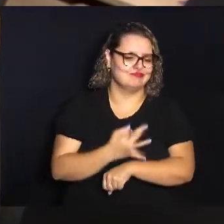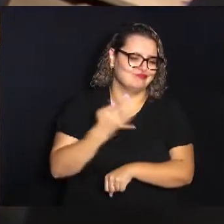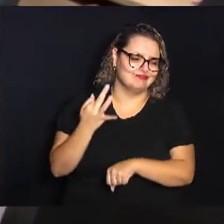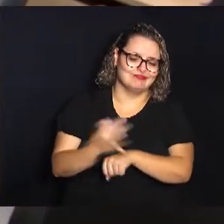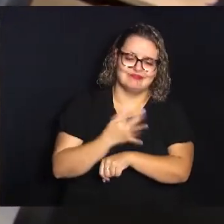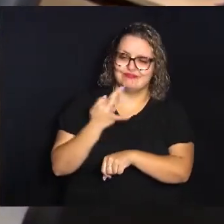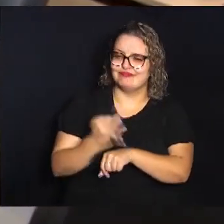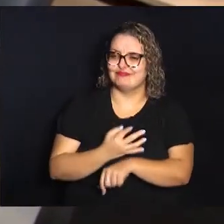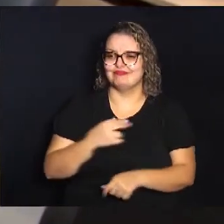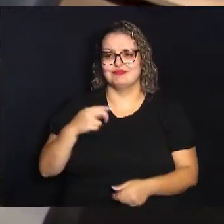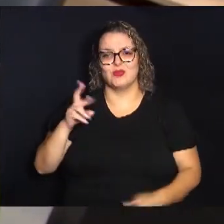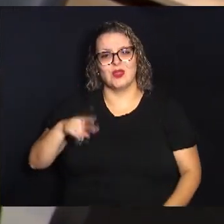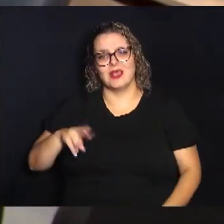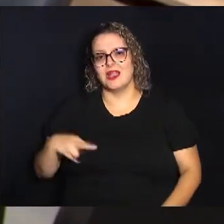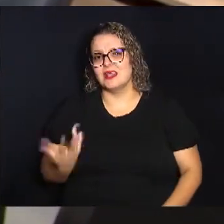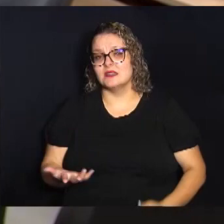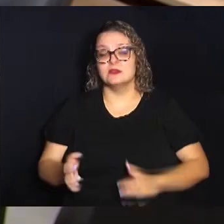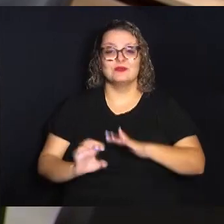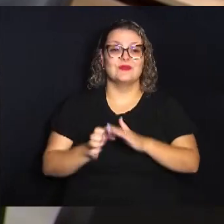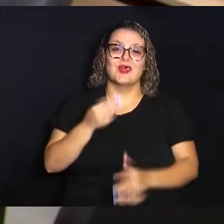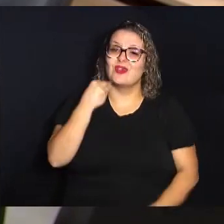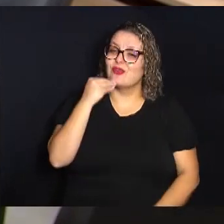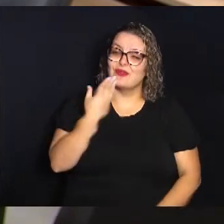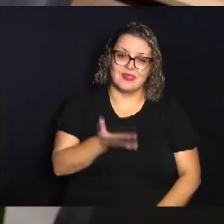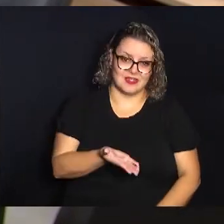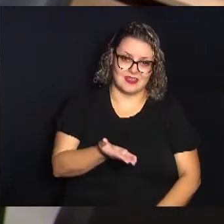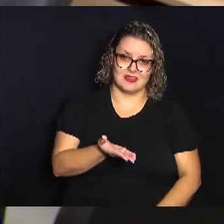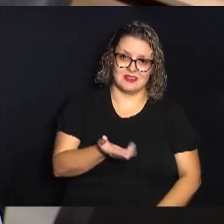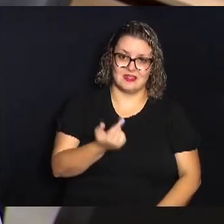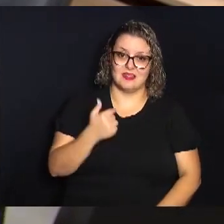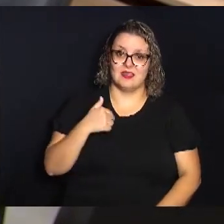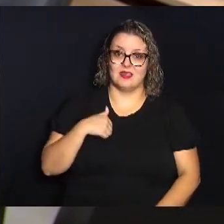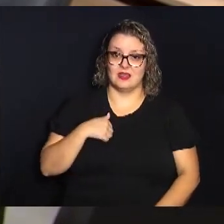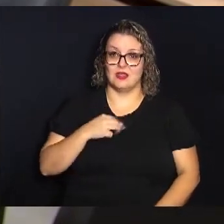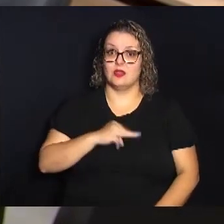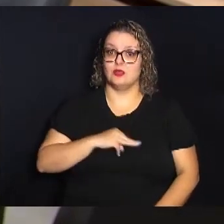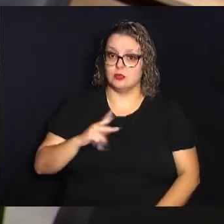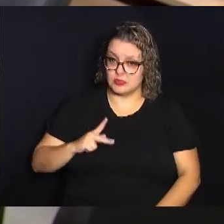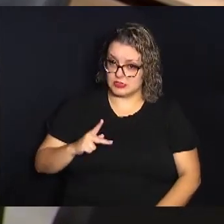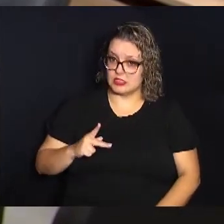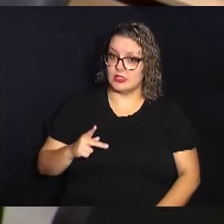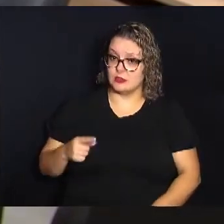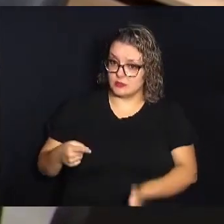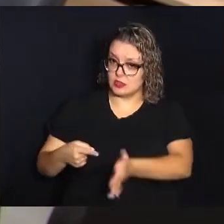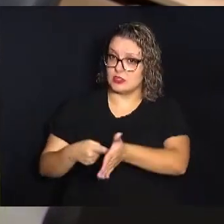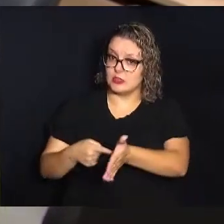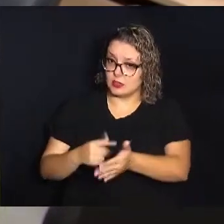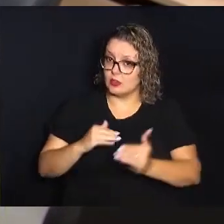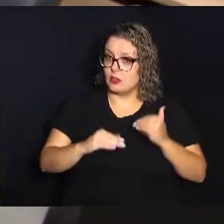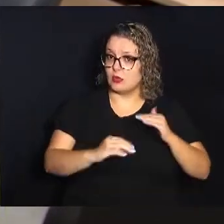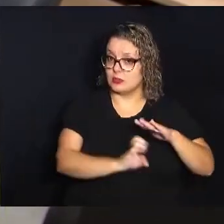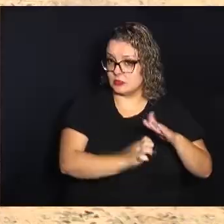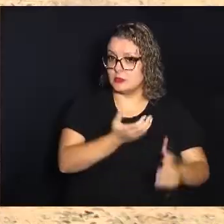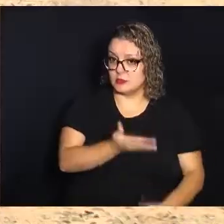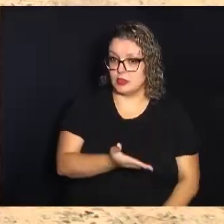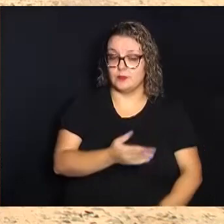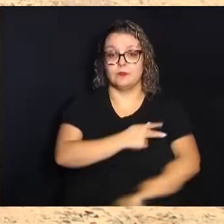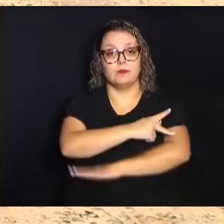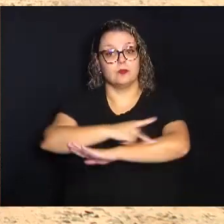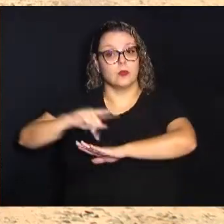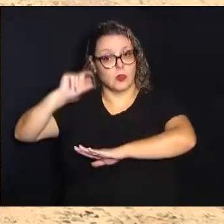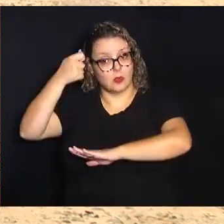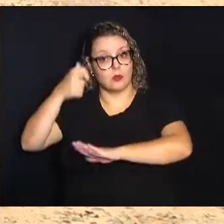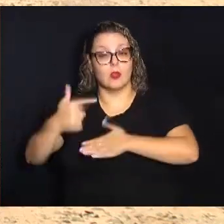penando e penando muito por motivo de ser uma empresa muito fraca lá até para entrar no Ministério Público qu aquela empresa o